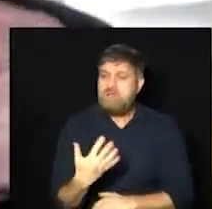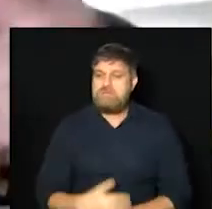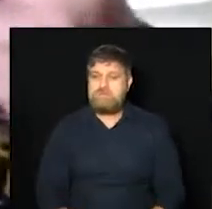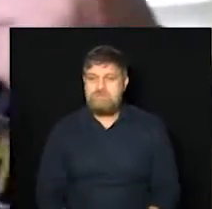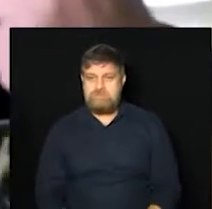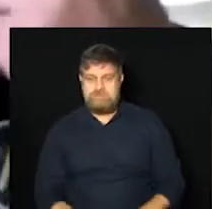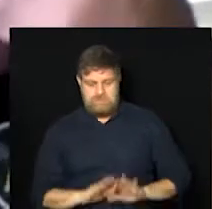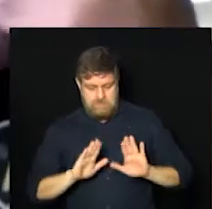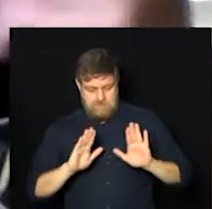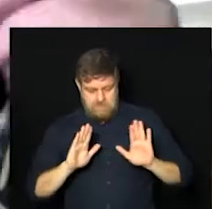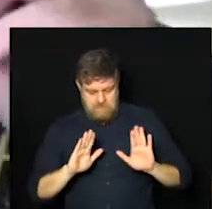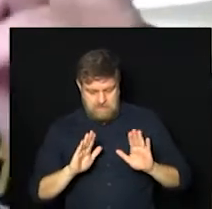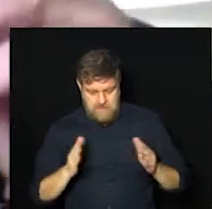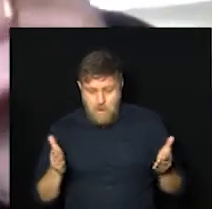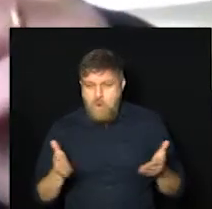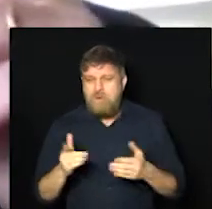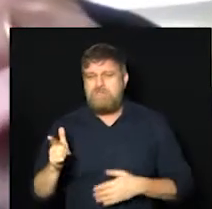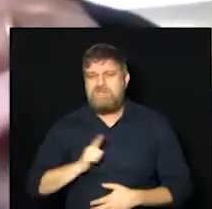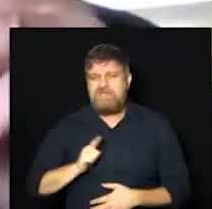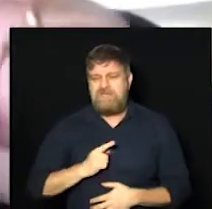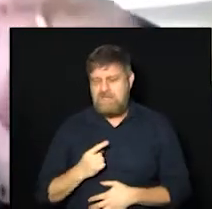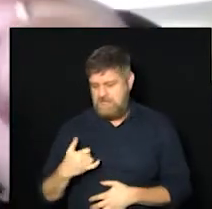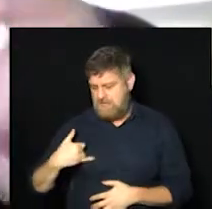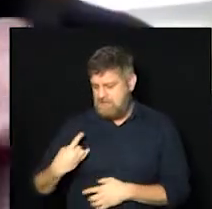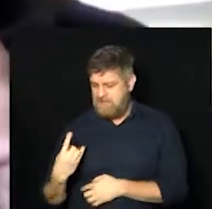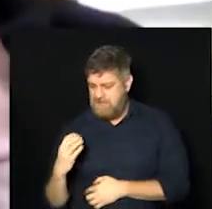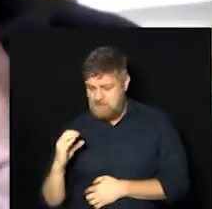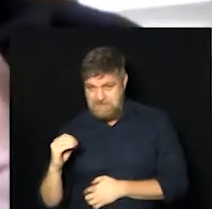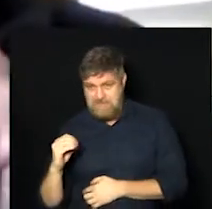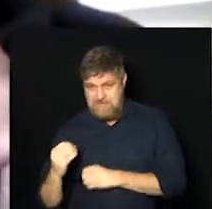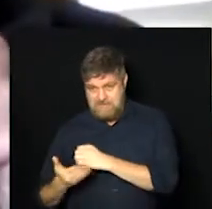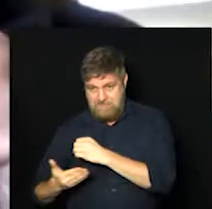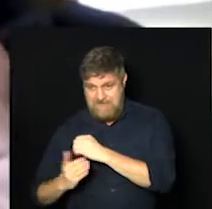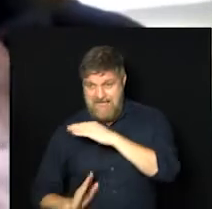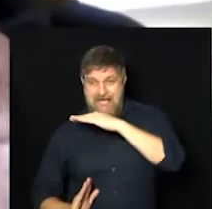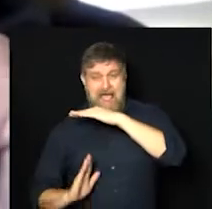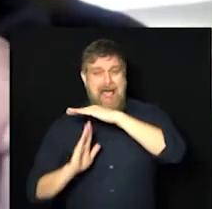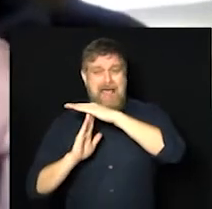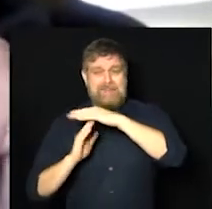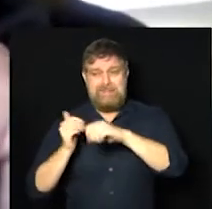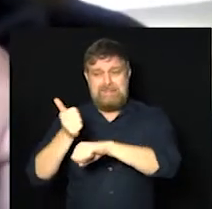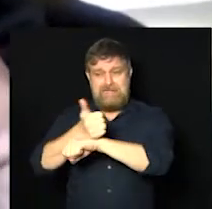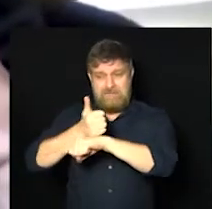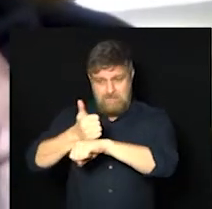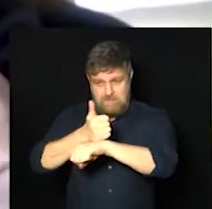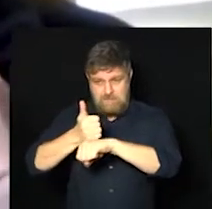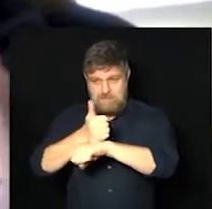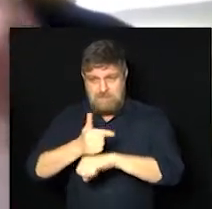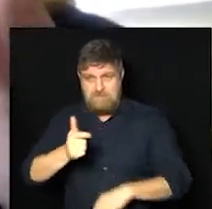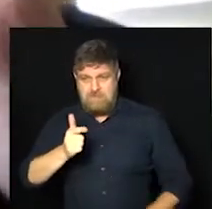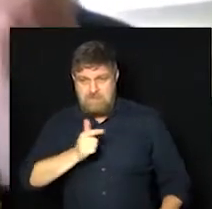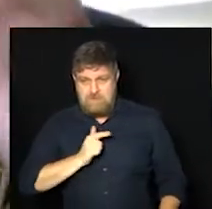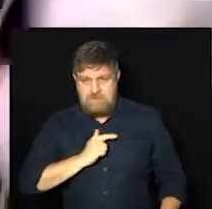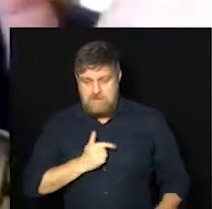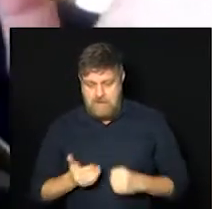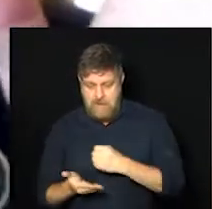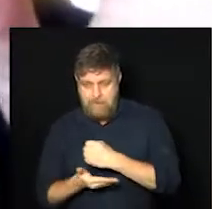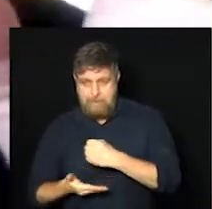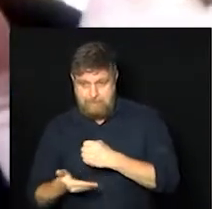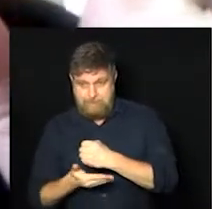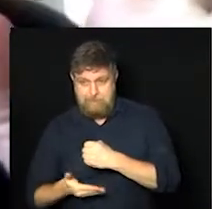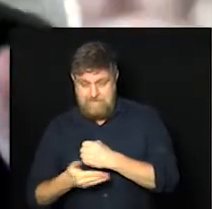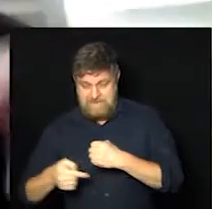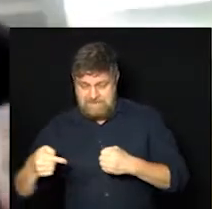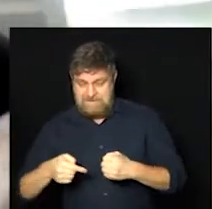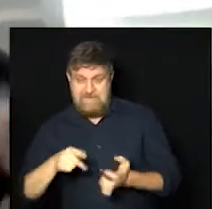Cara, hoje nós temos desde os 10 anos até o profissional. Tá? Então, assim, a gente tem todas essas categorias de base, que é